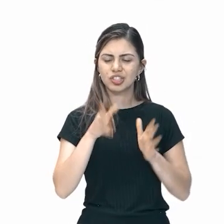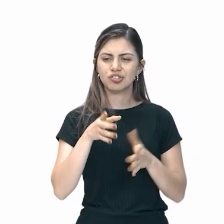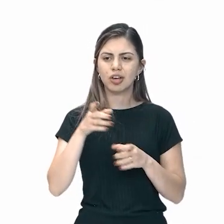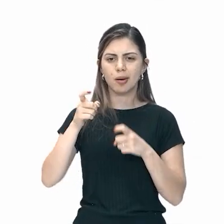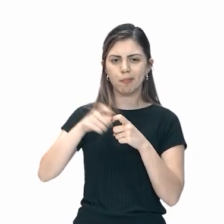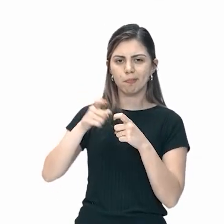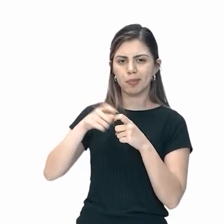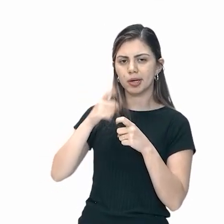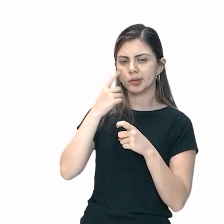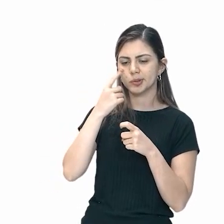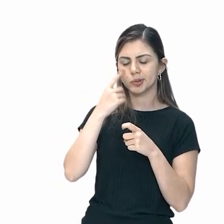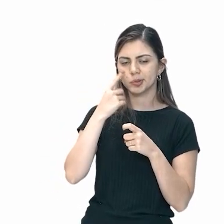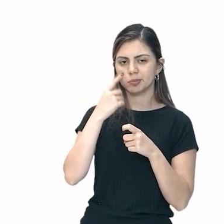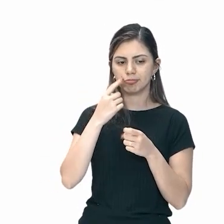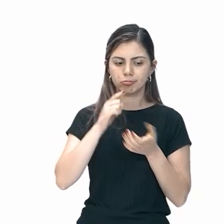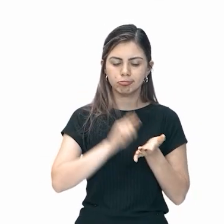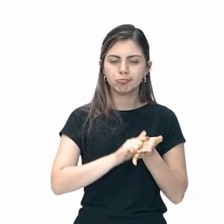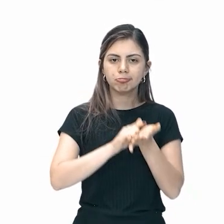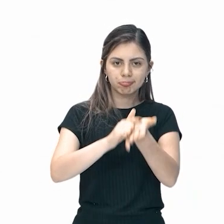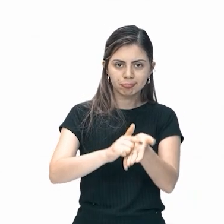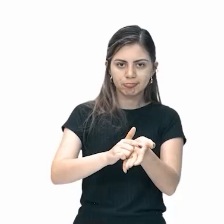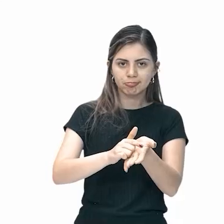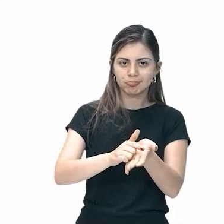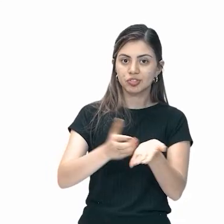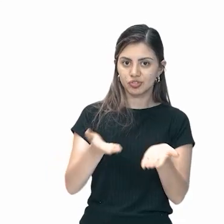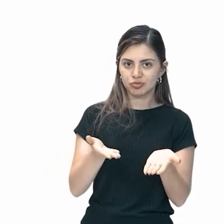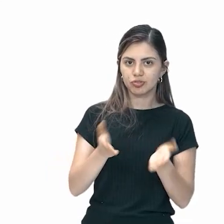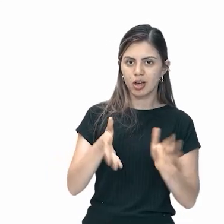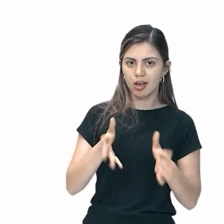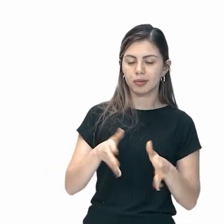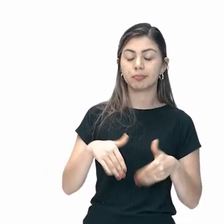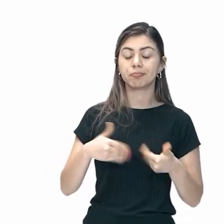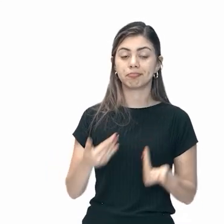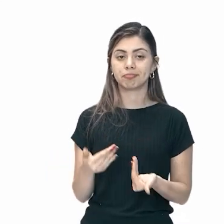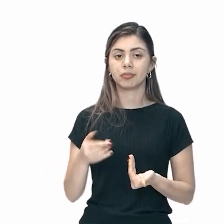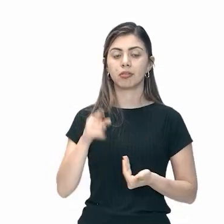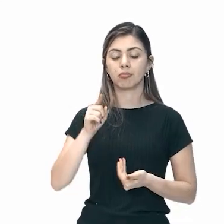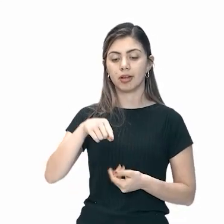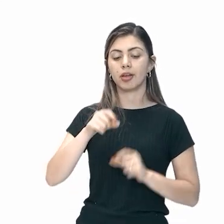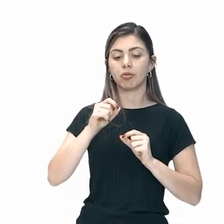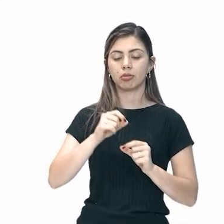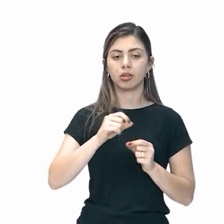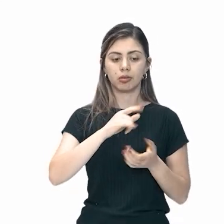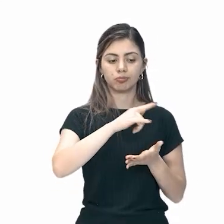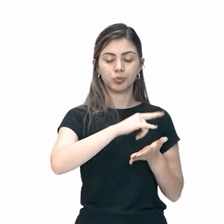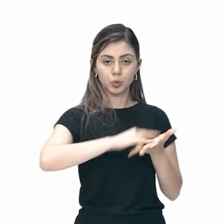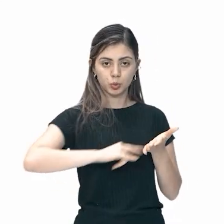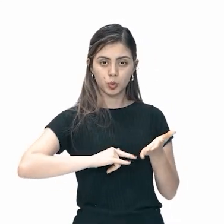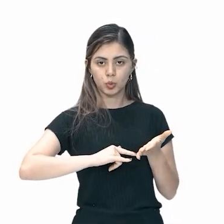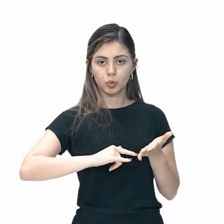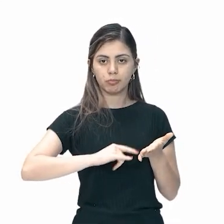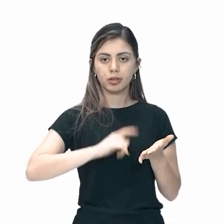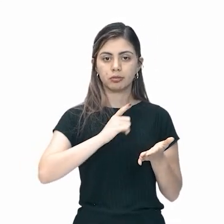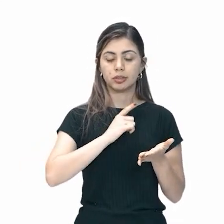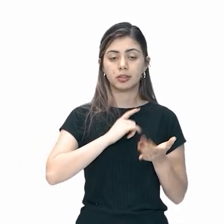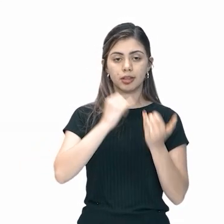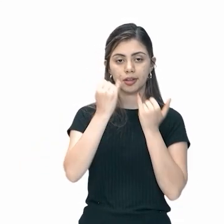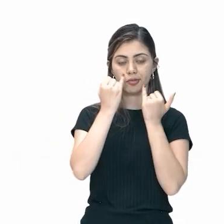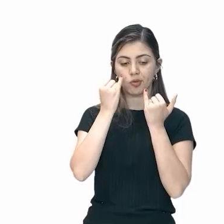teu oftalmo? A receita oftalmológica, ela é um documento que vai trazer